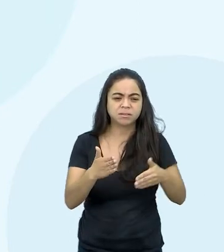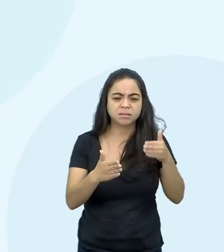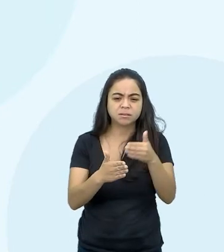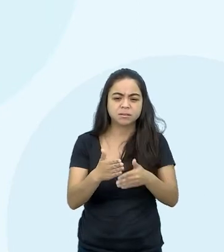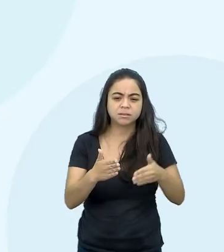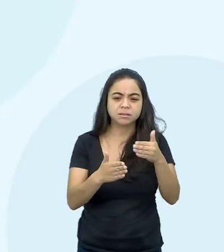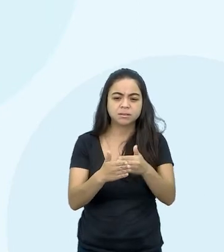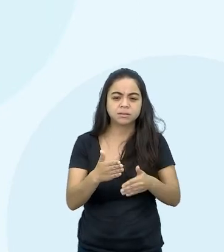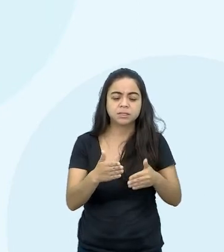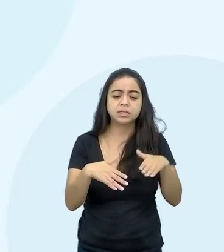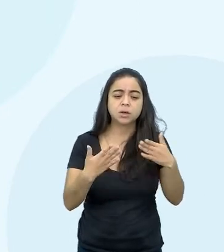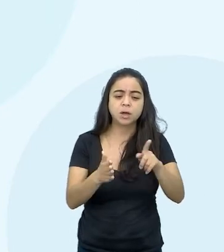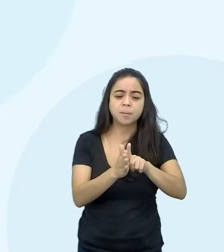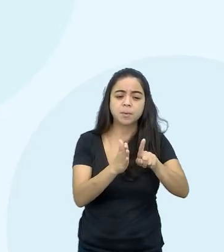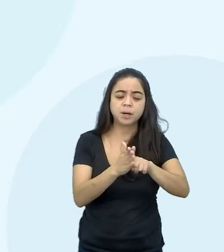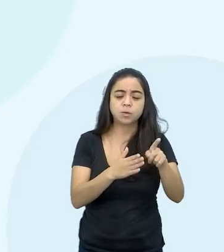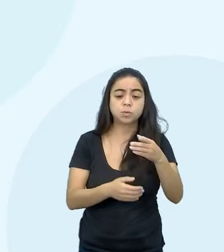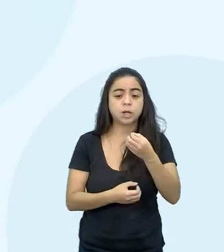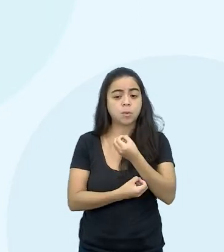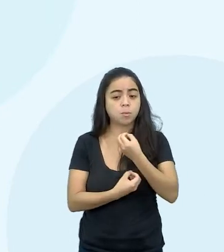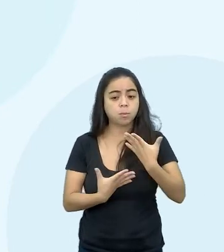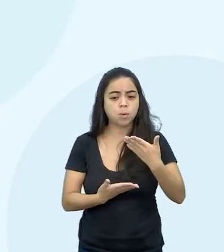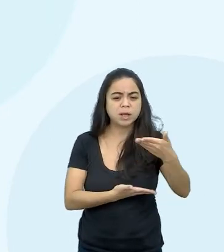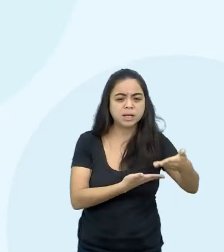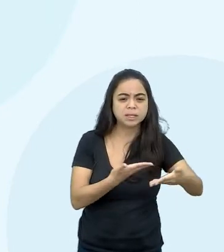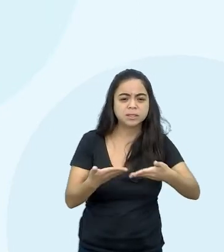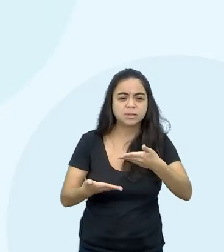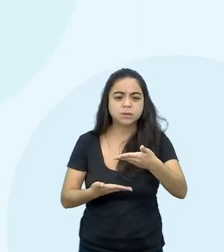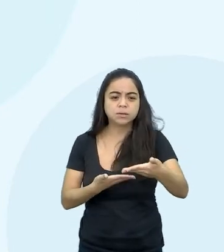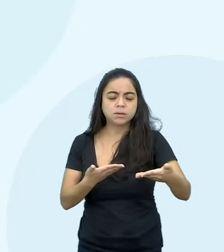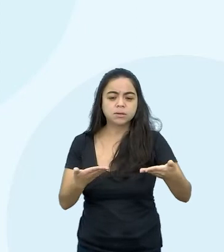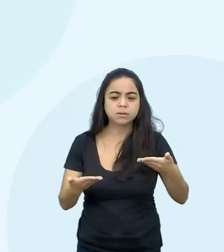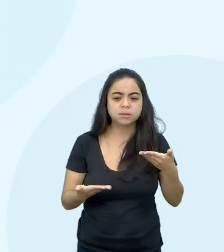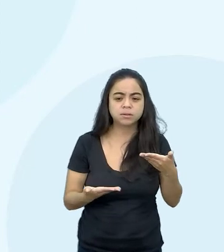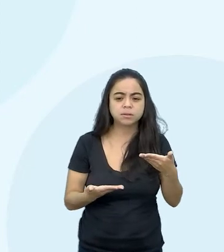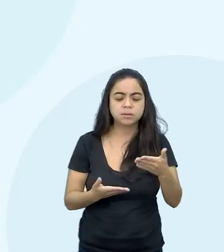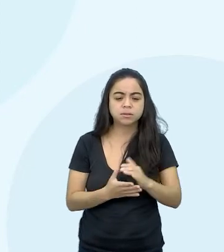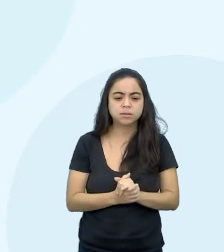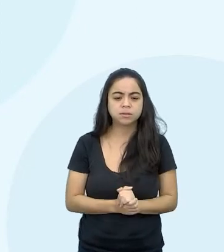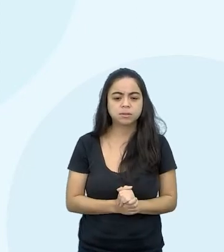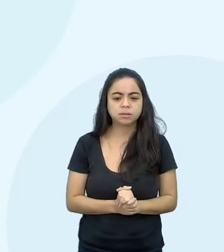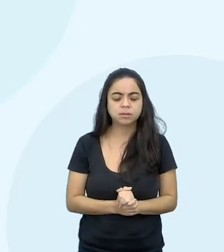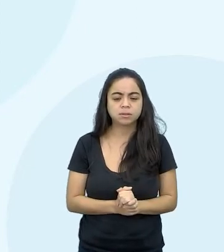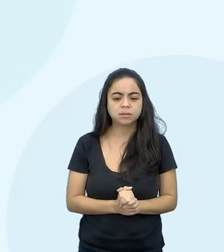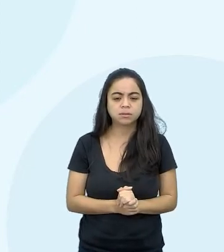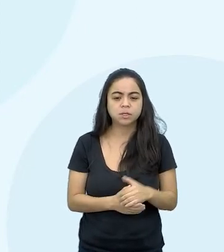Então, uma pergunta boa é aquela que relaciona duas